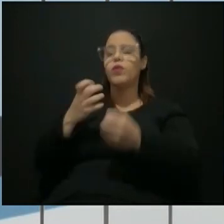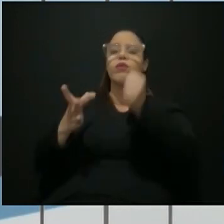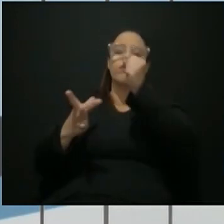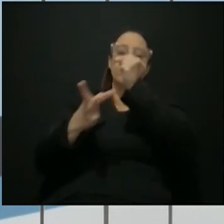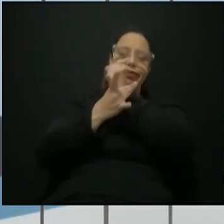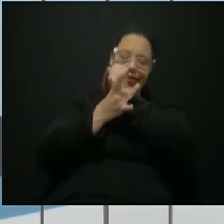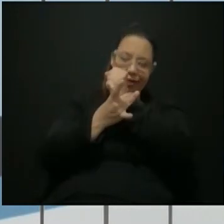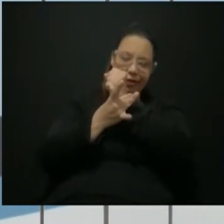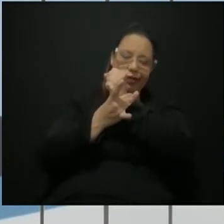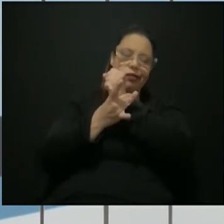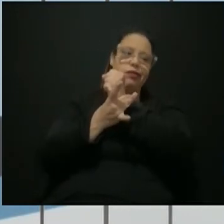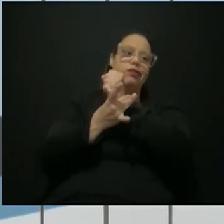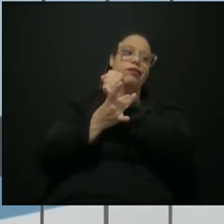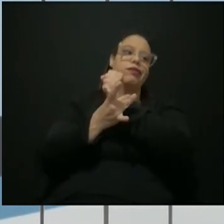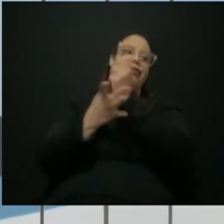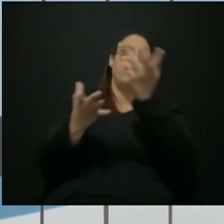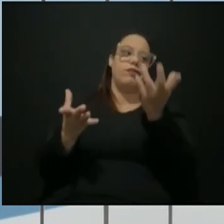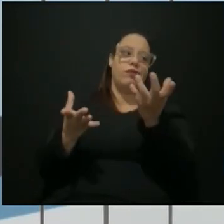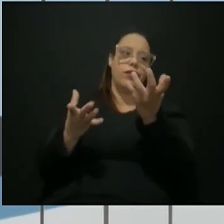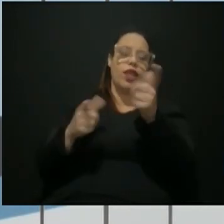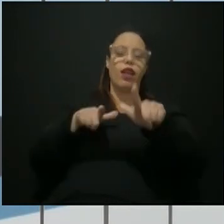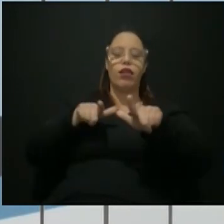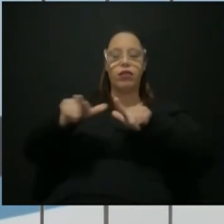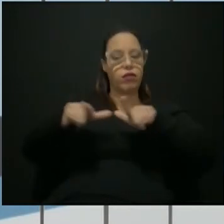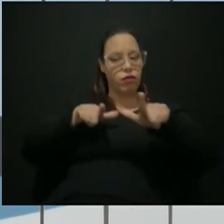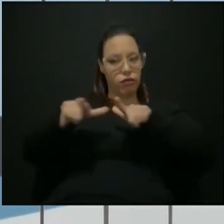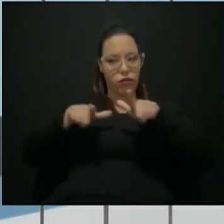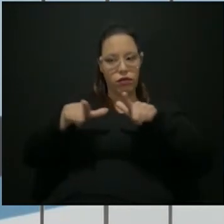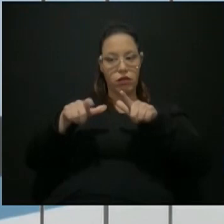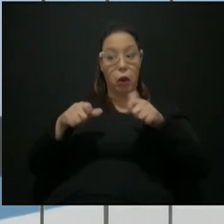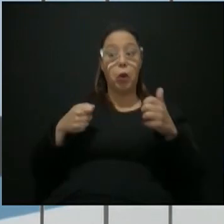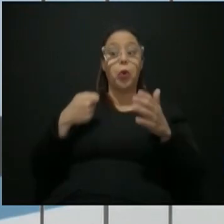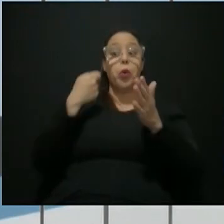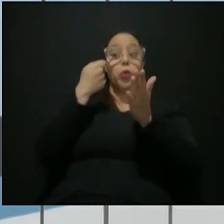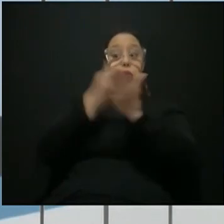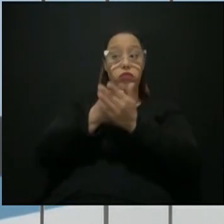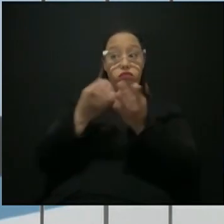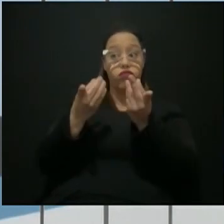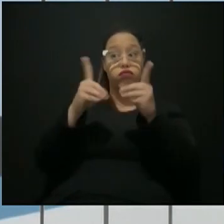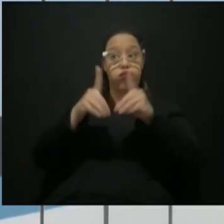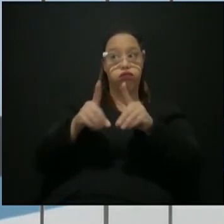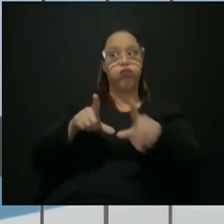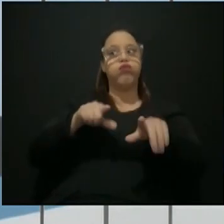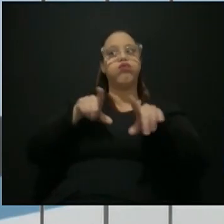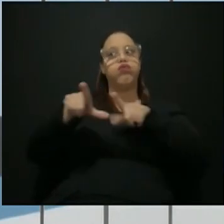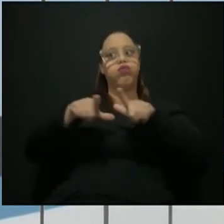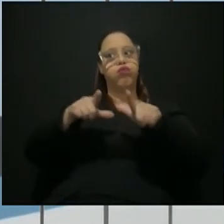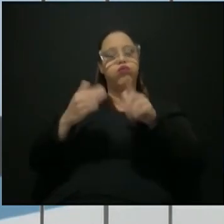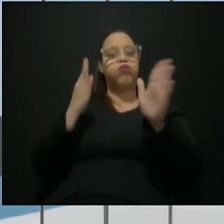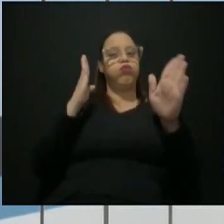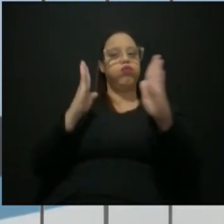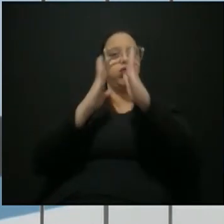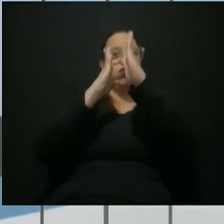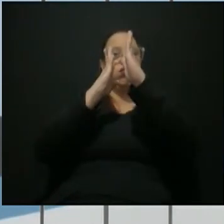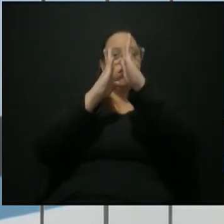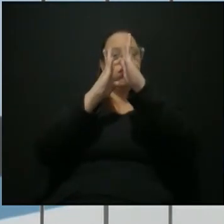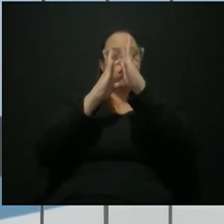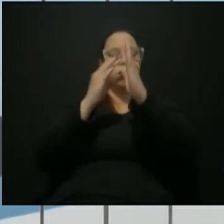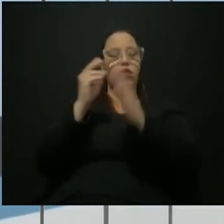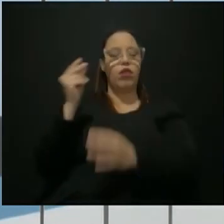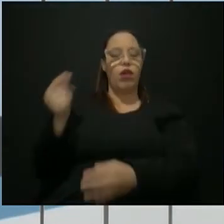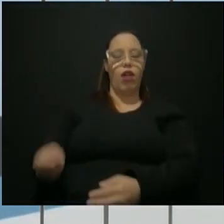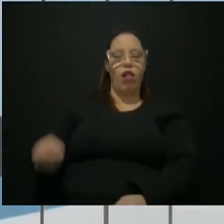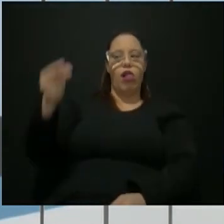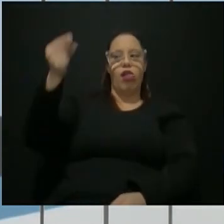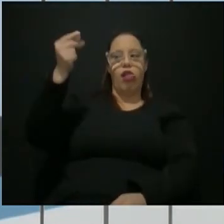relação ao trabalho, né? A dignidade no trabalho, frente a uma economia que está inserida num